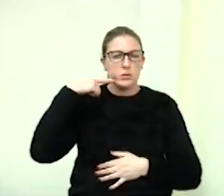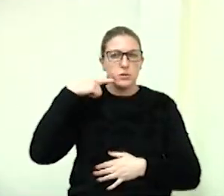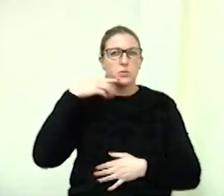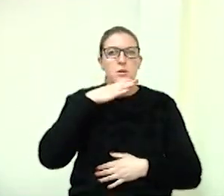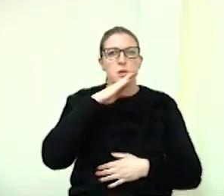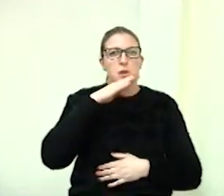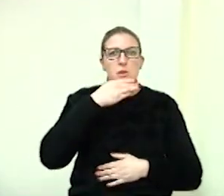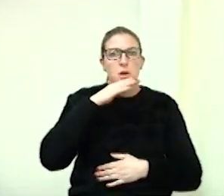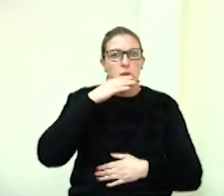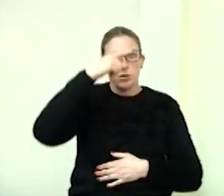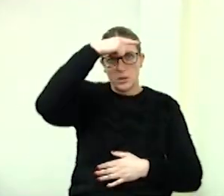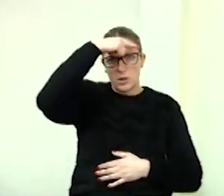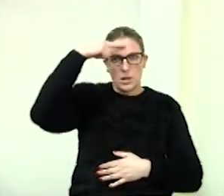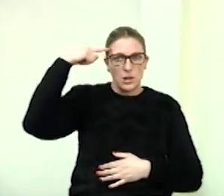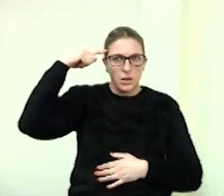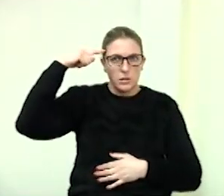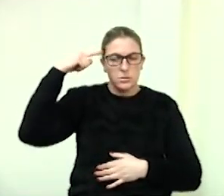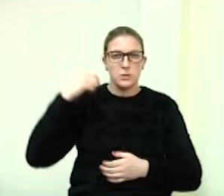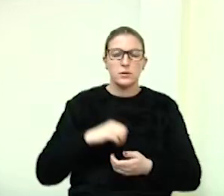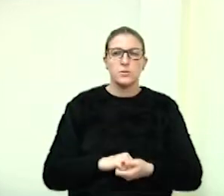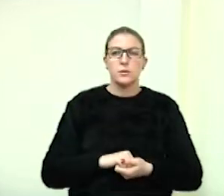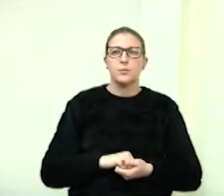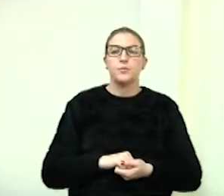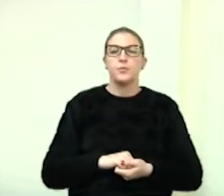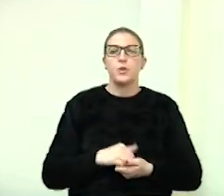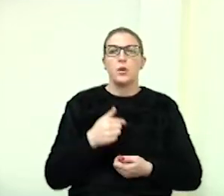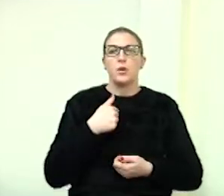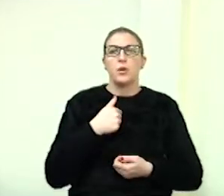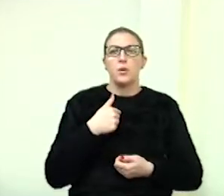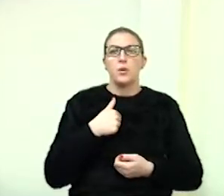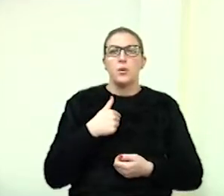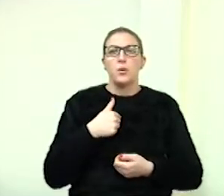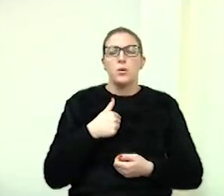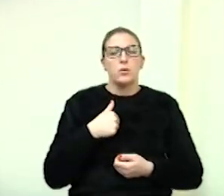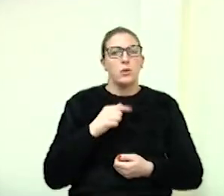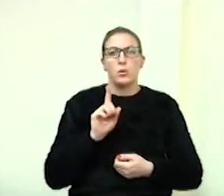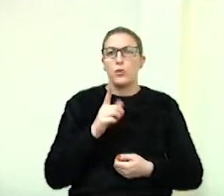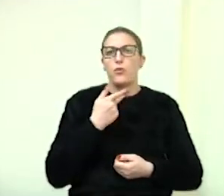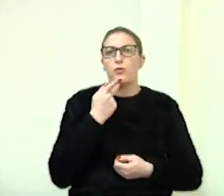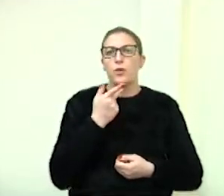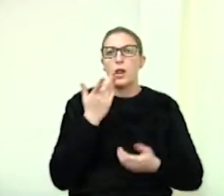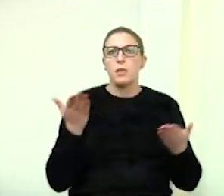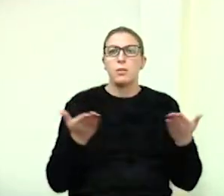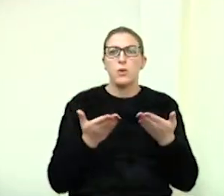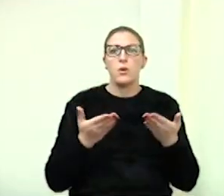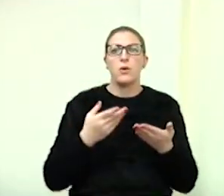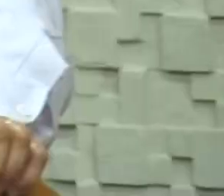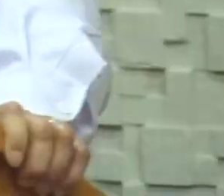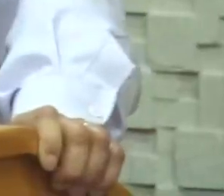Leandro e vereador Alessandro. Então, como eu abro mão, passo a palavra ao vereador Sérgio Alves Bento.